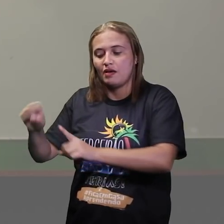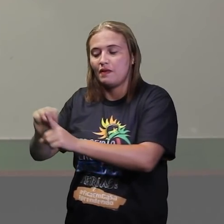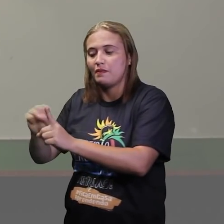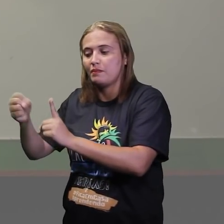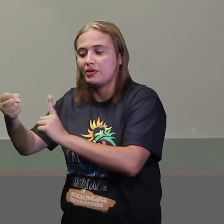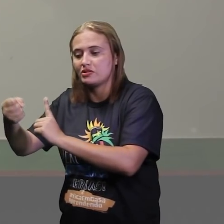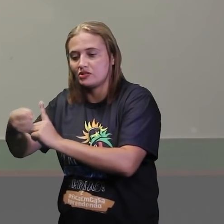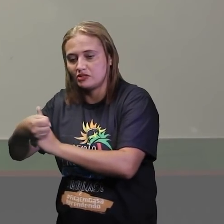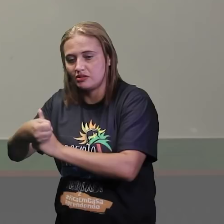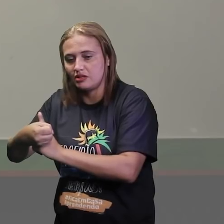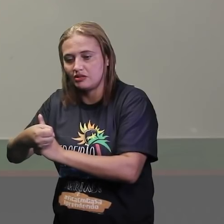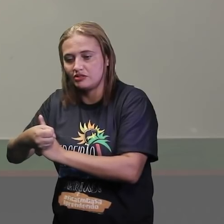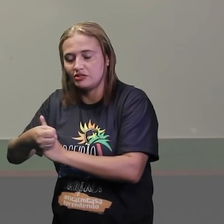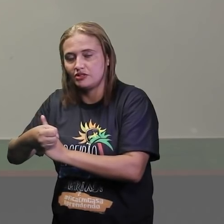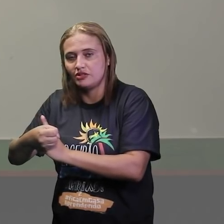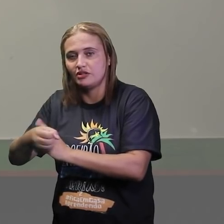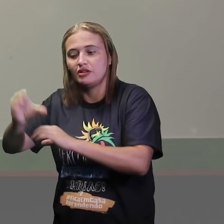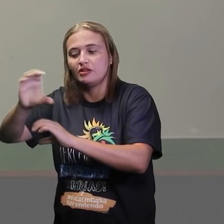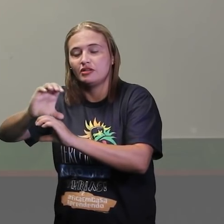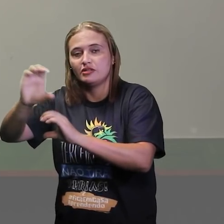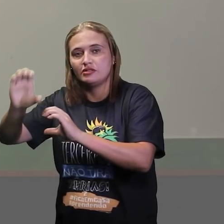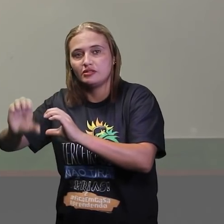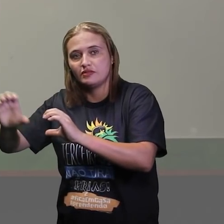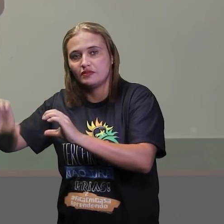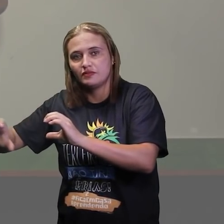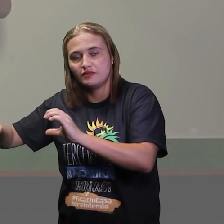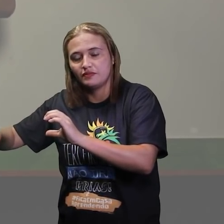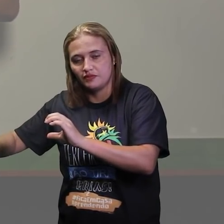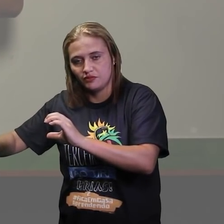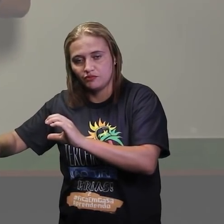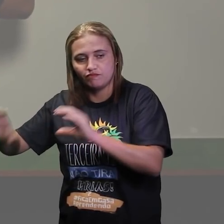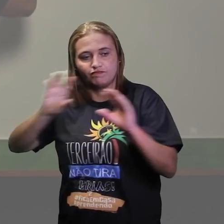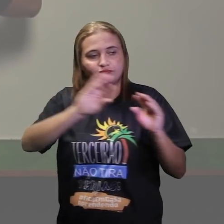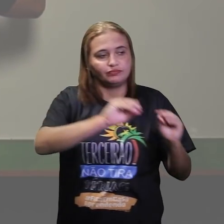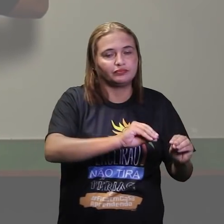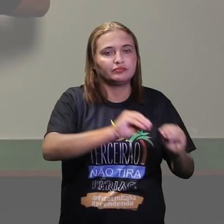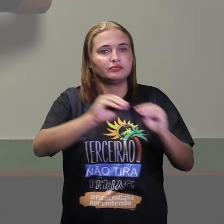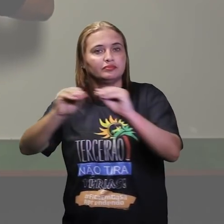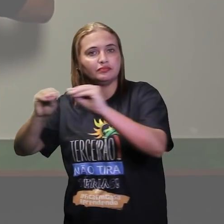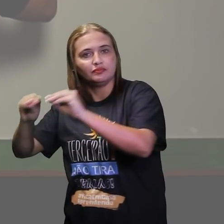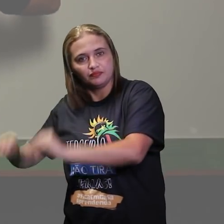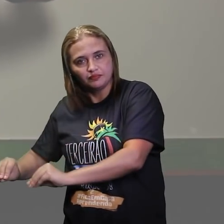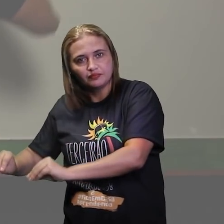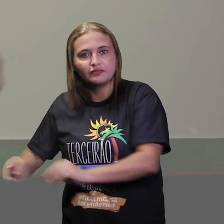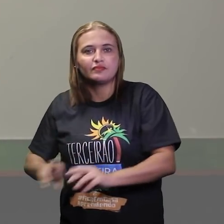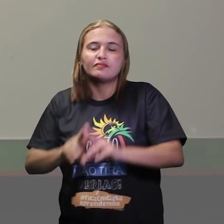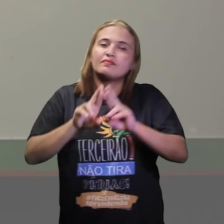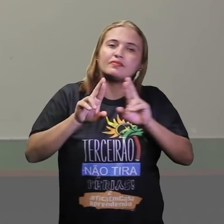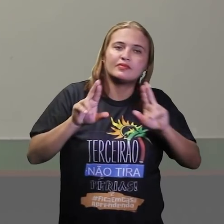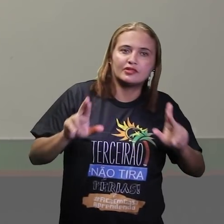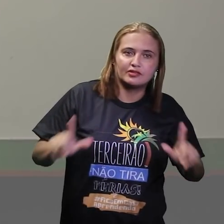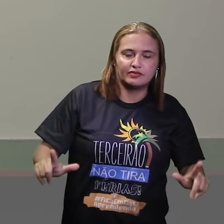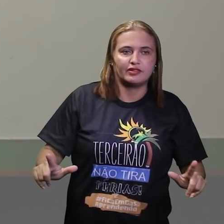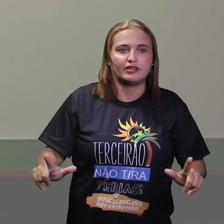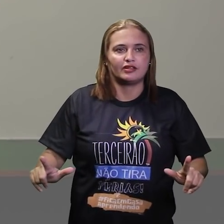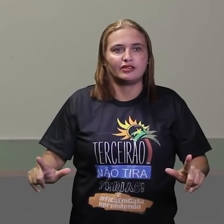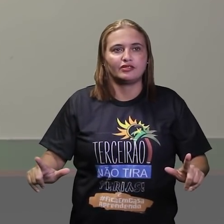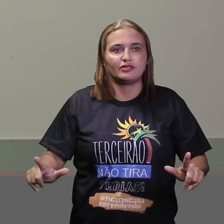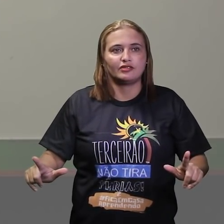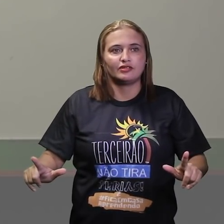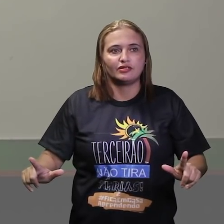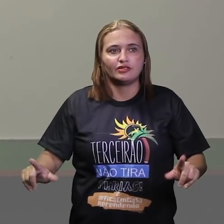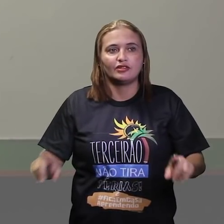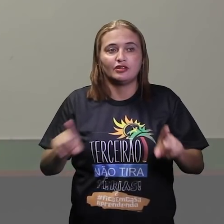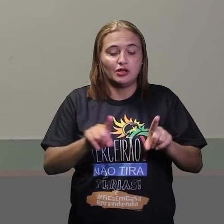civil. Olha aqui, ó. E aqui é diferente de Locke. Por quê? Porque